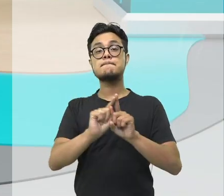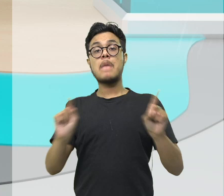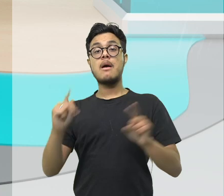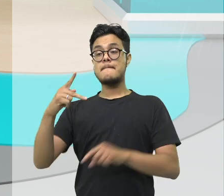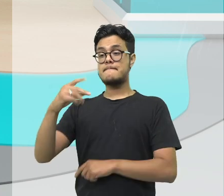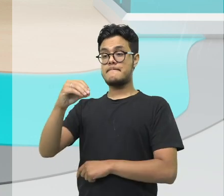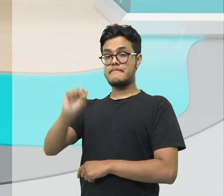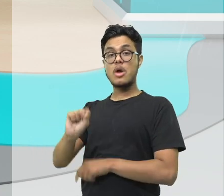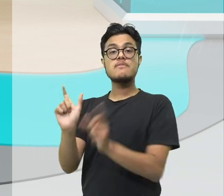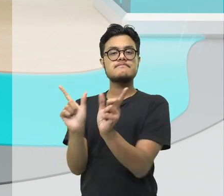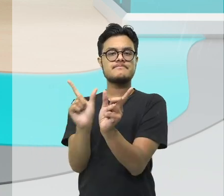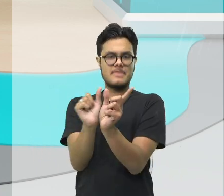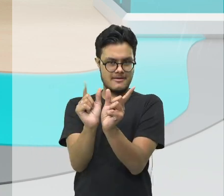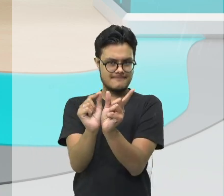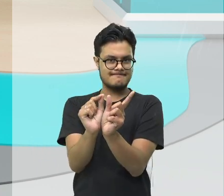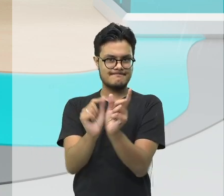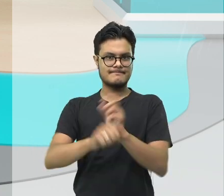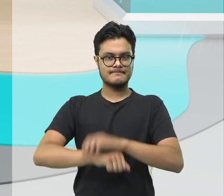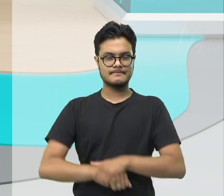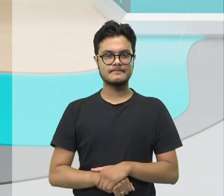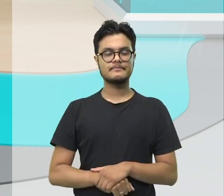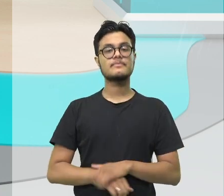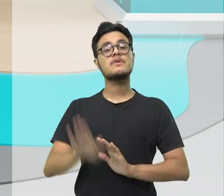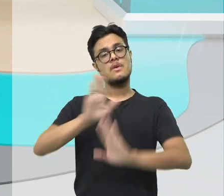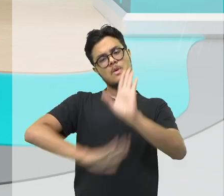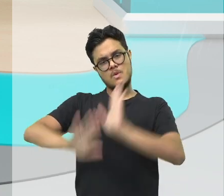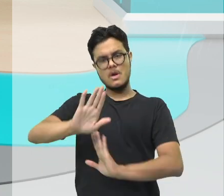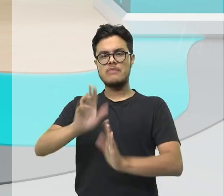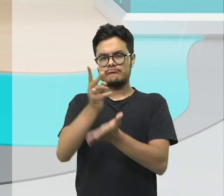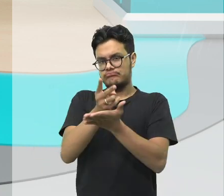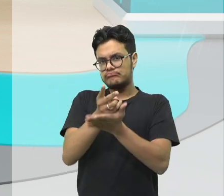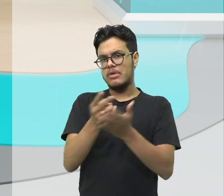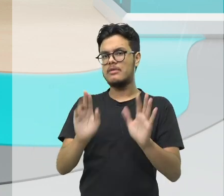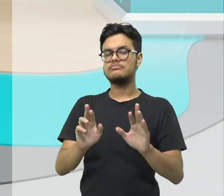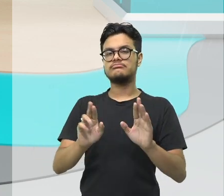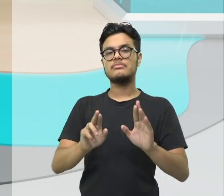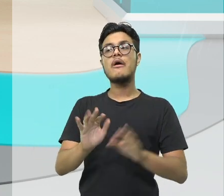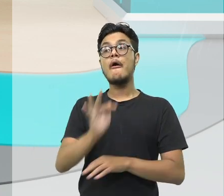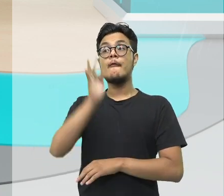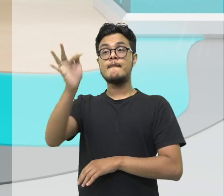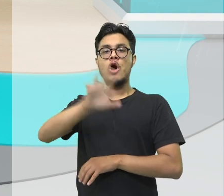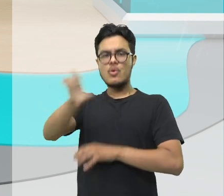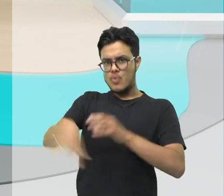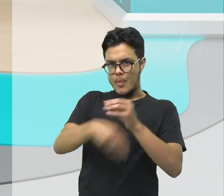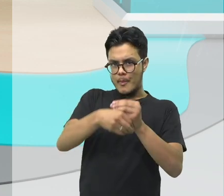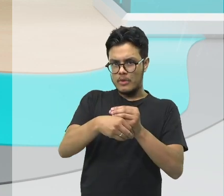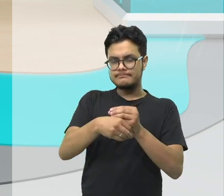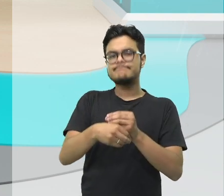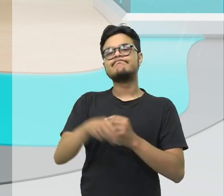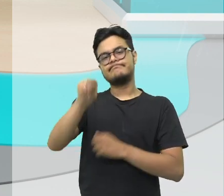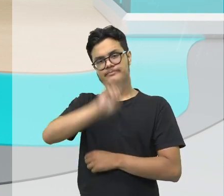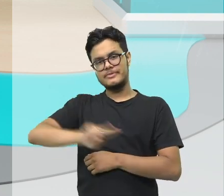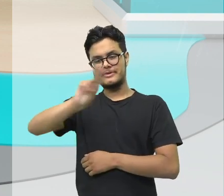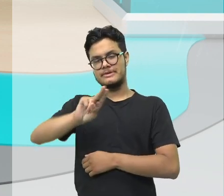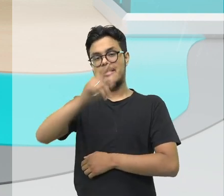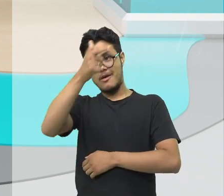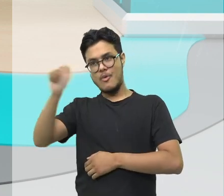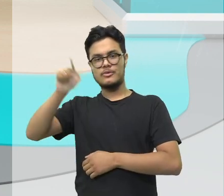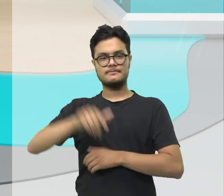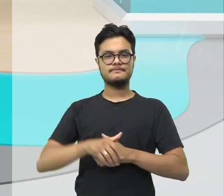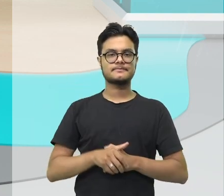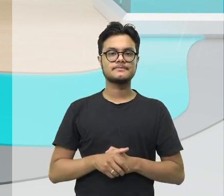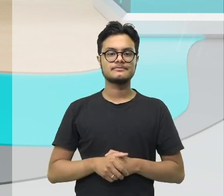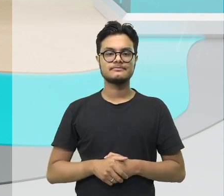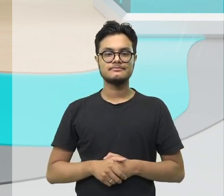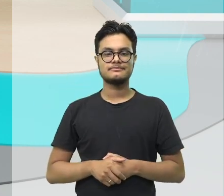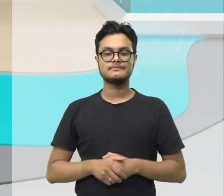é um prefixo. Então, cuidado. De prefixo é uma coisa, uma palavra para originar outras é outra coisa,